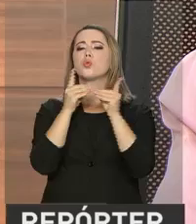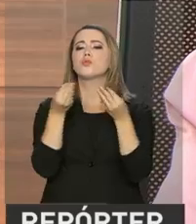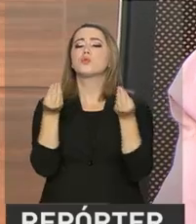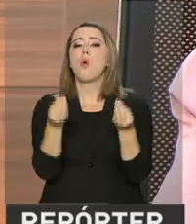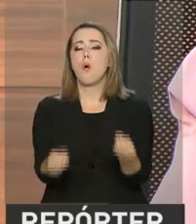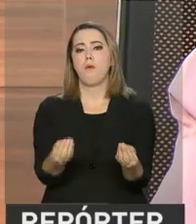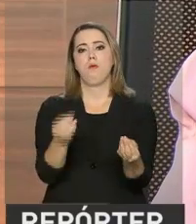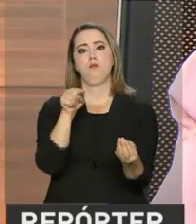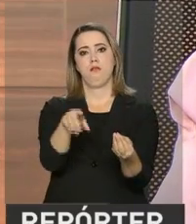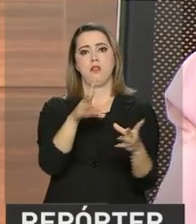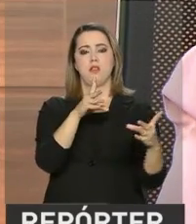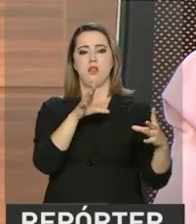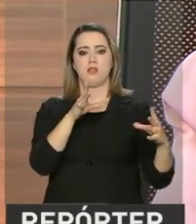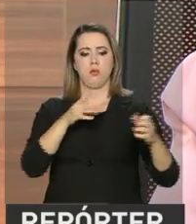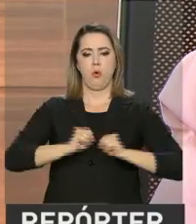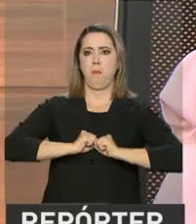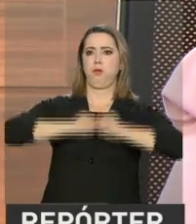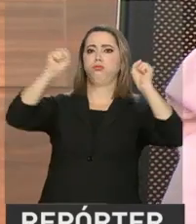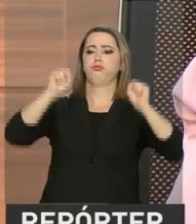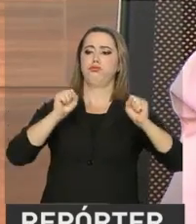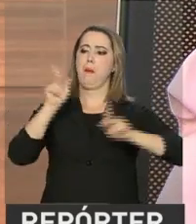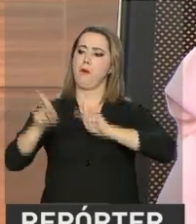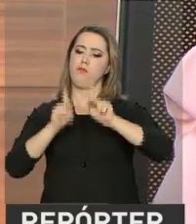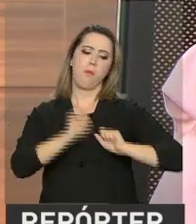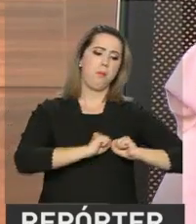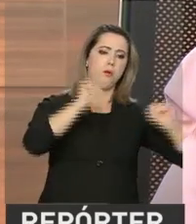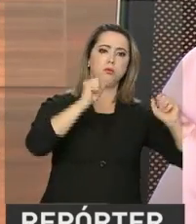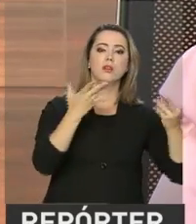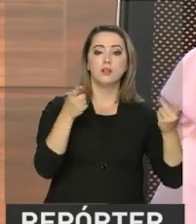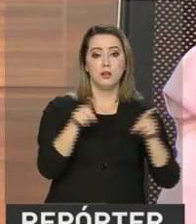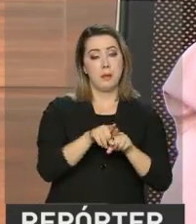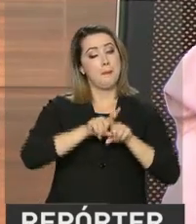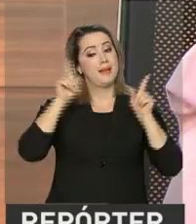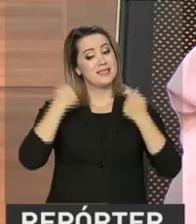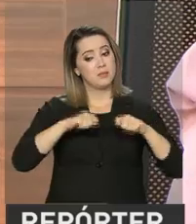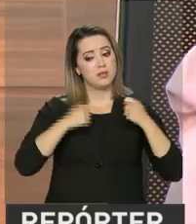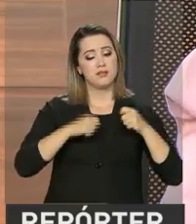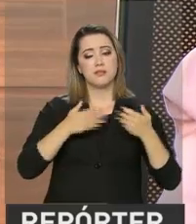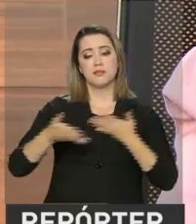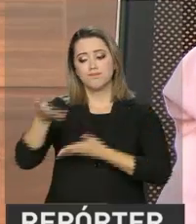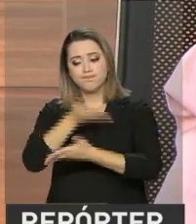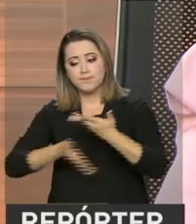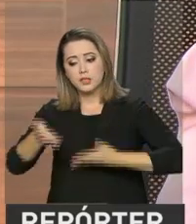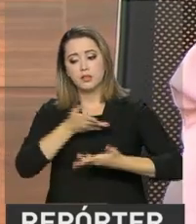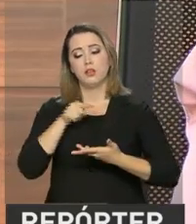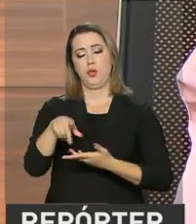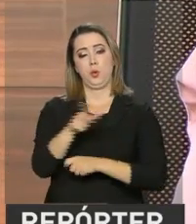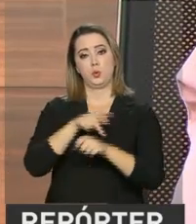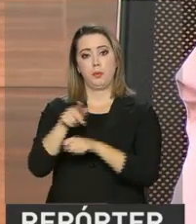os povos. Eu propus esta mediação, mas a mediação entre os países